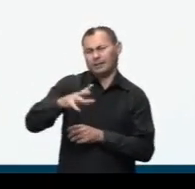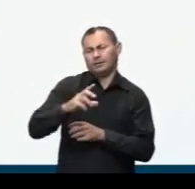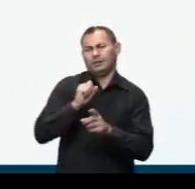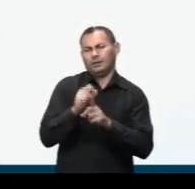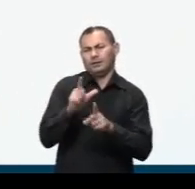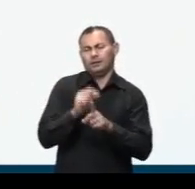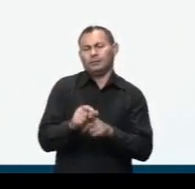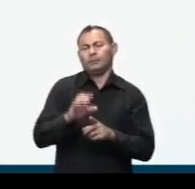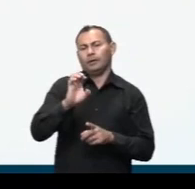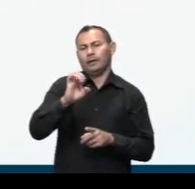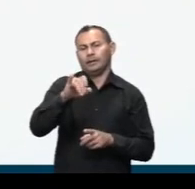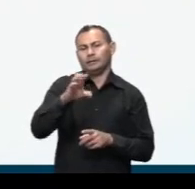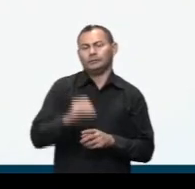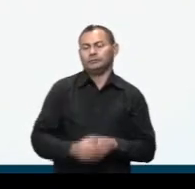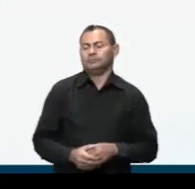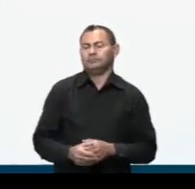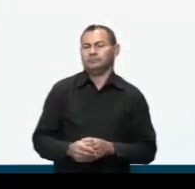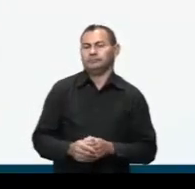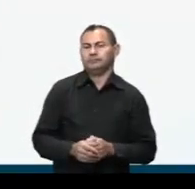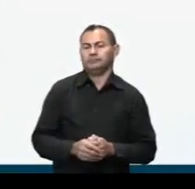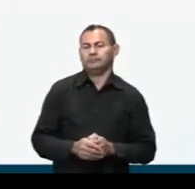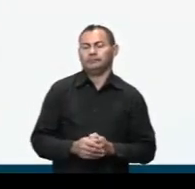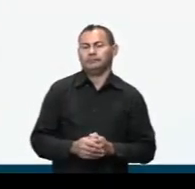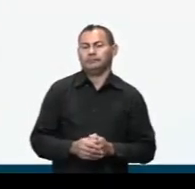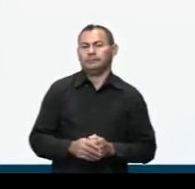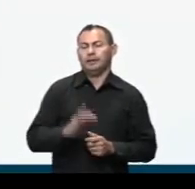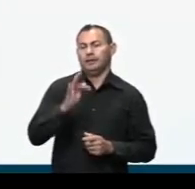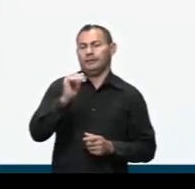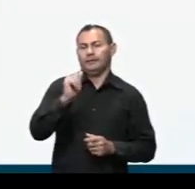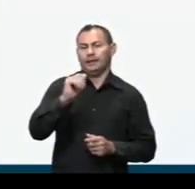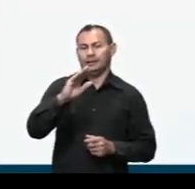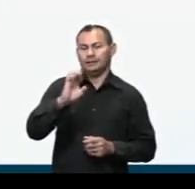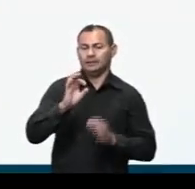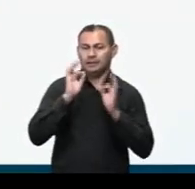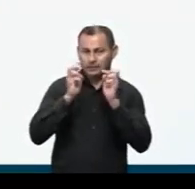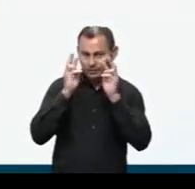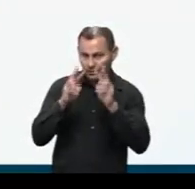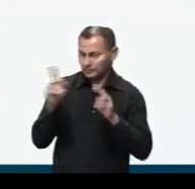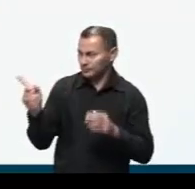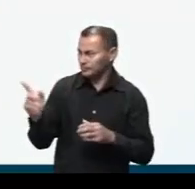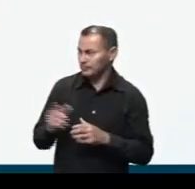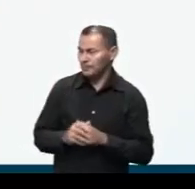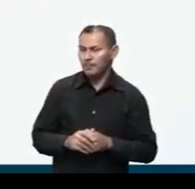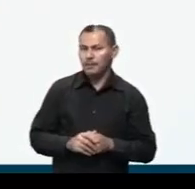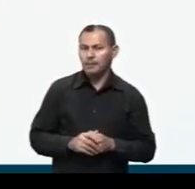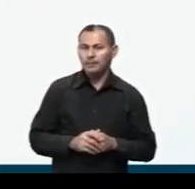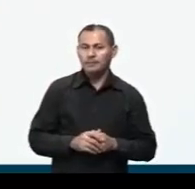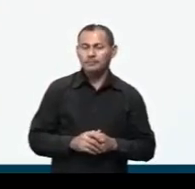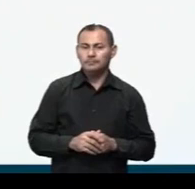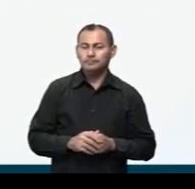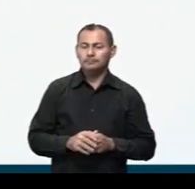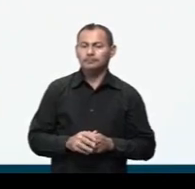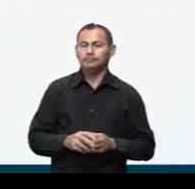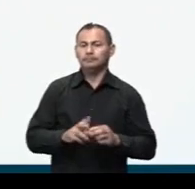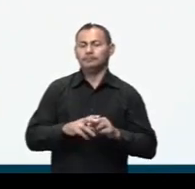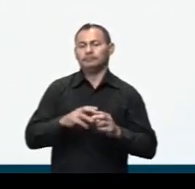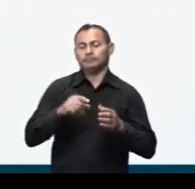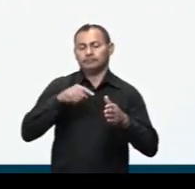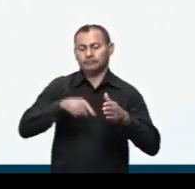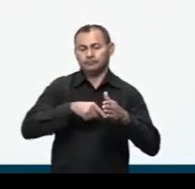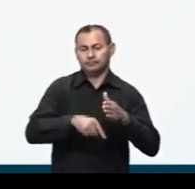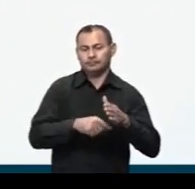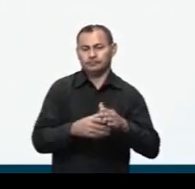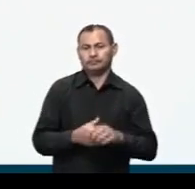foi locada pelo eixo. Pela face. Então, olha aqui, ó, locou pela face externa da alvenaria ou da